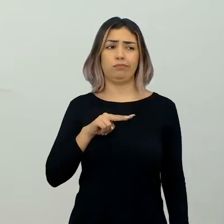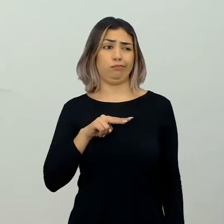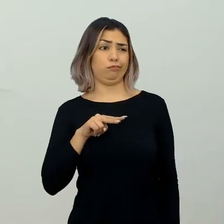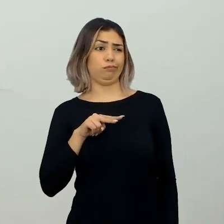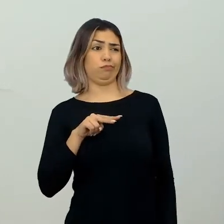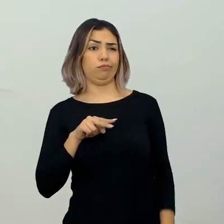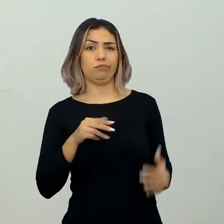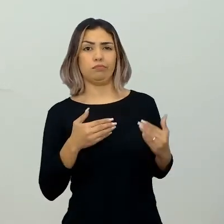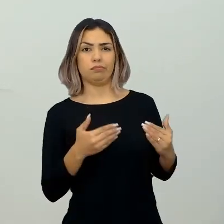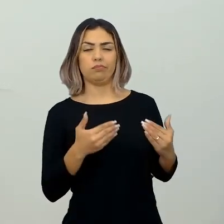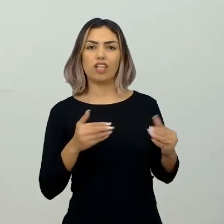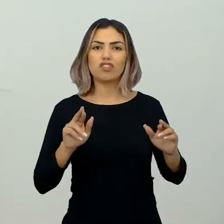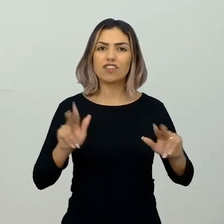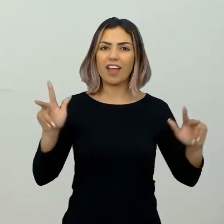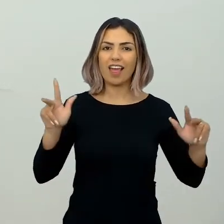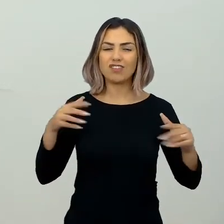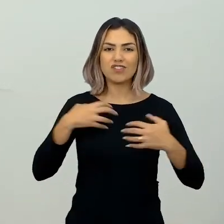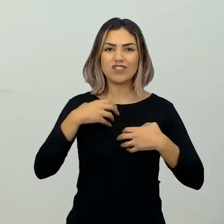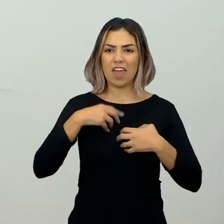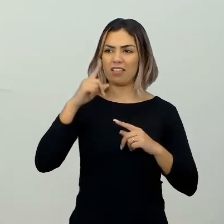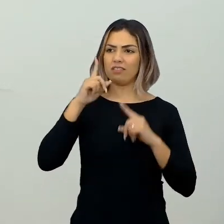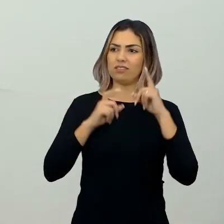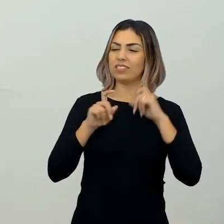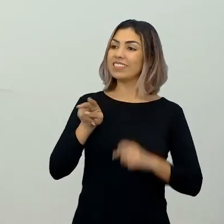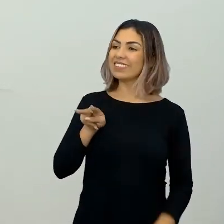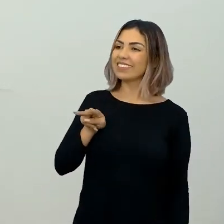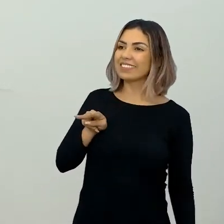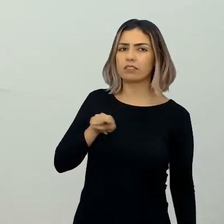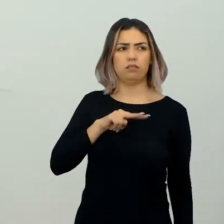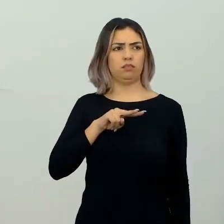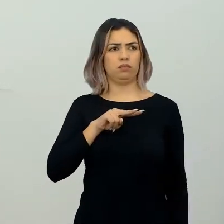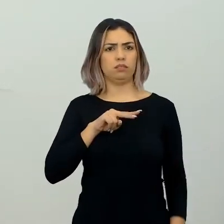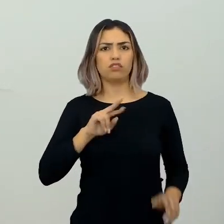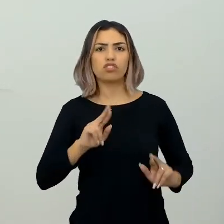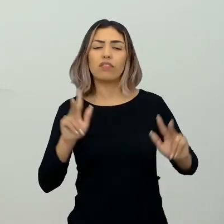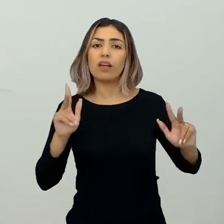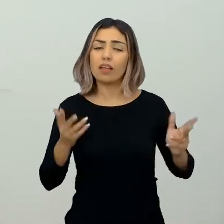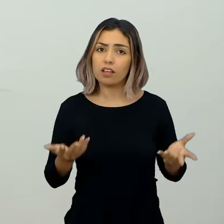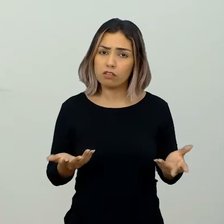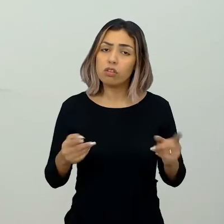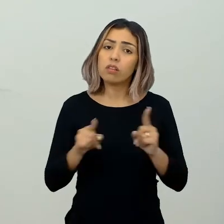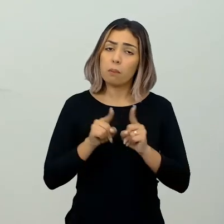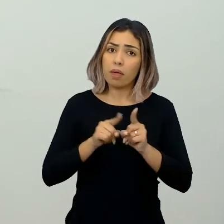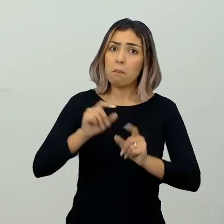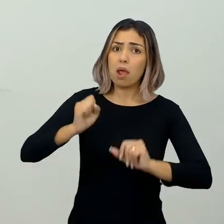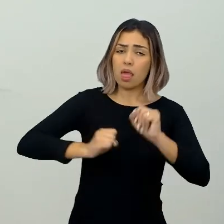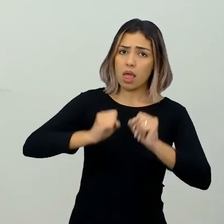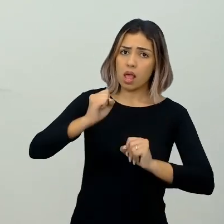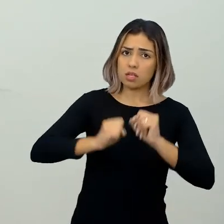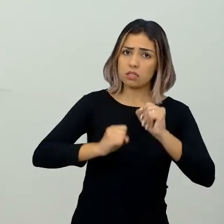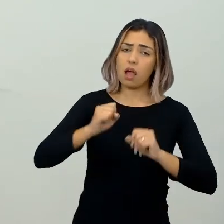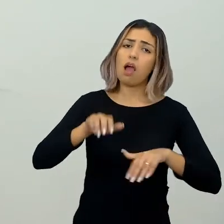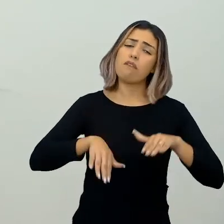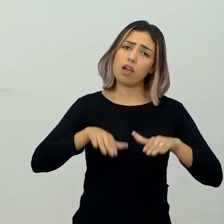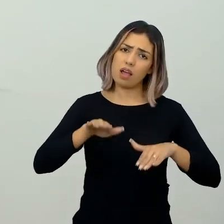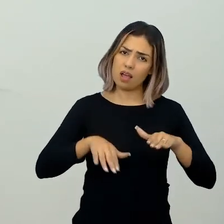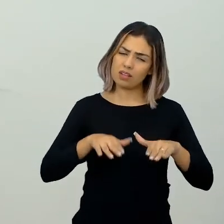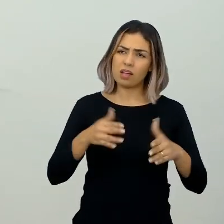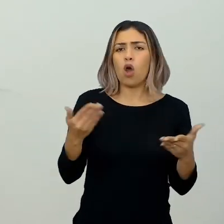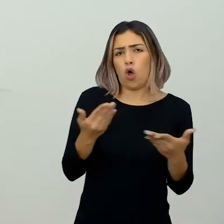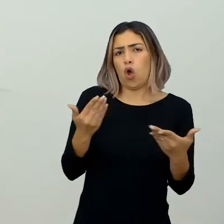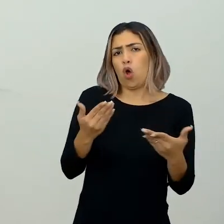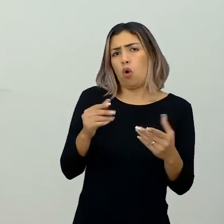então, no mercado de trabalho, isso também é uma prática de empresas, né? Lógico que isso agora não é mais bem